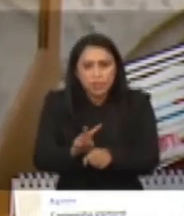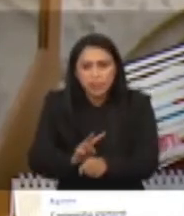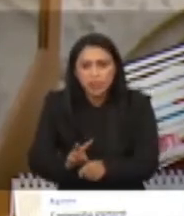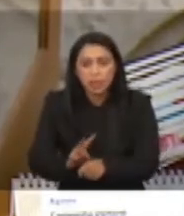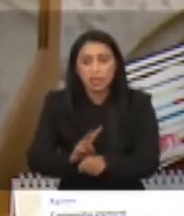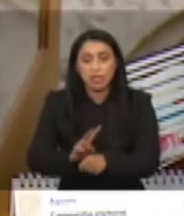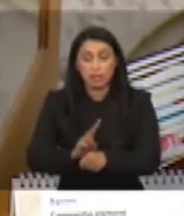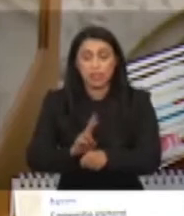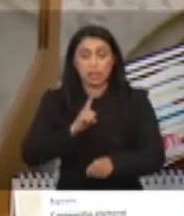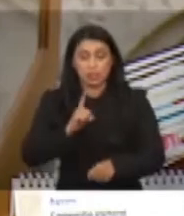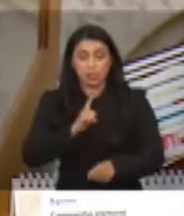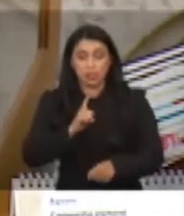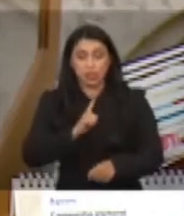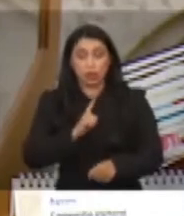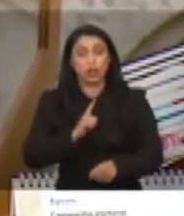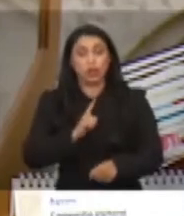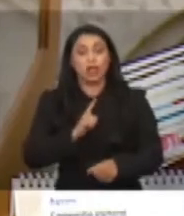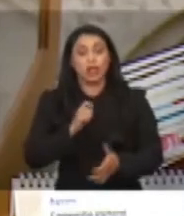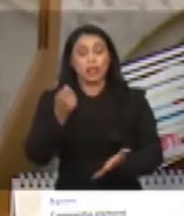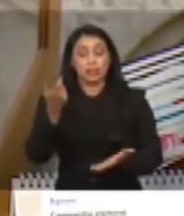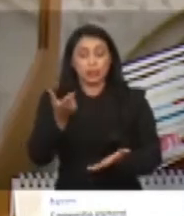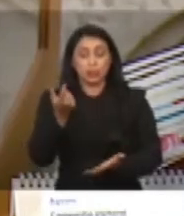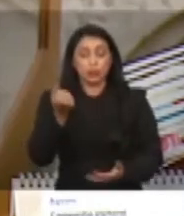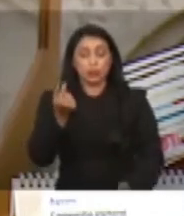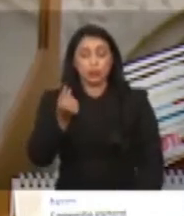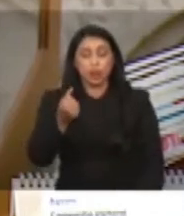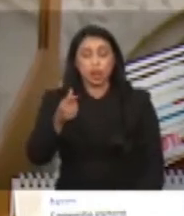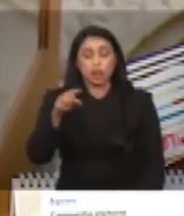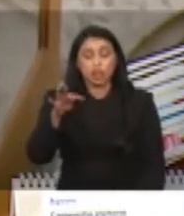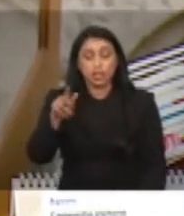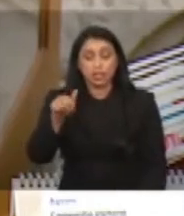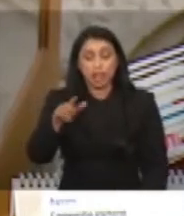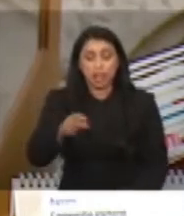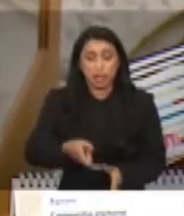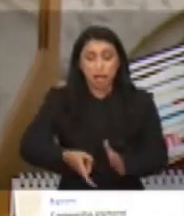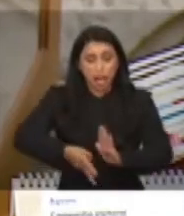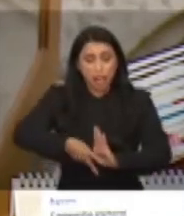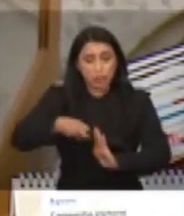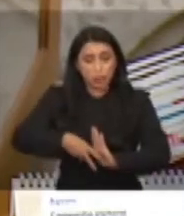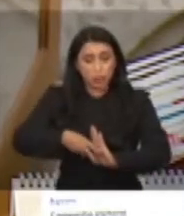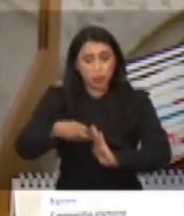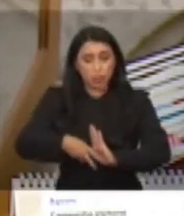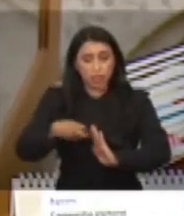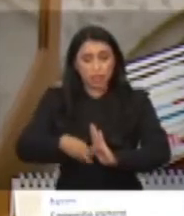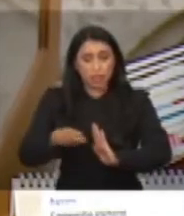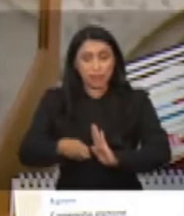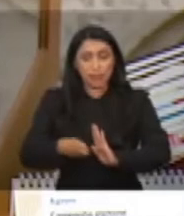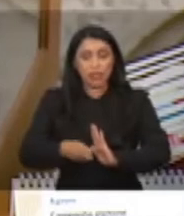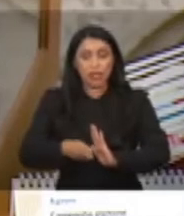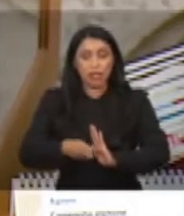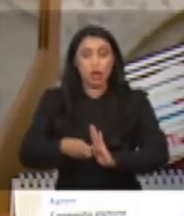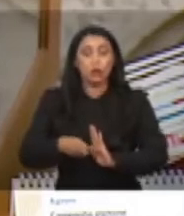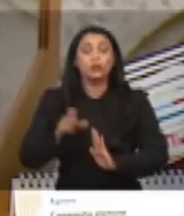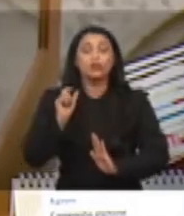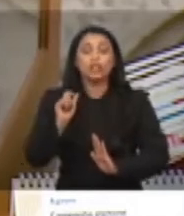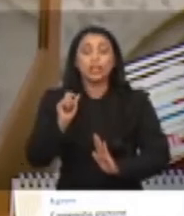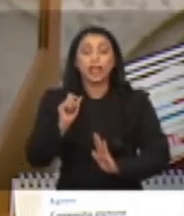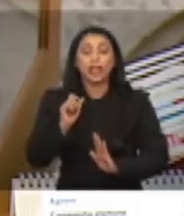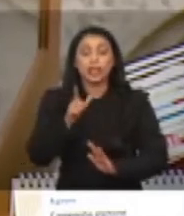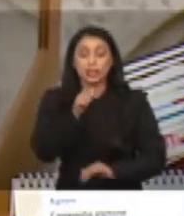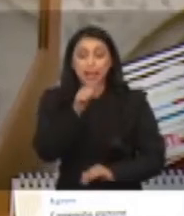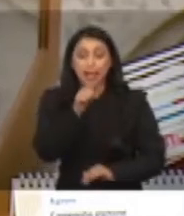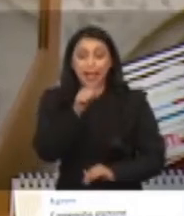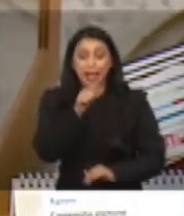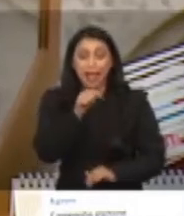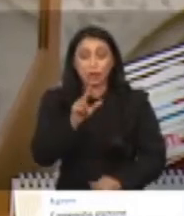ser remunerado mediante taxa, relacionado à exploração e ao aproveitamento de recursos hídricos voltados